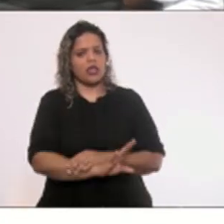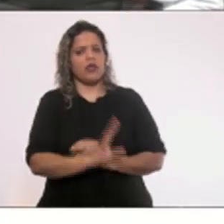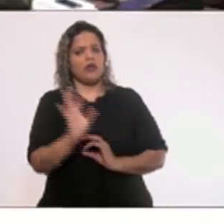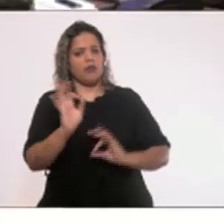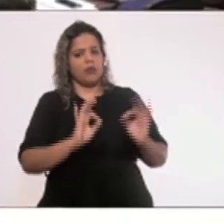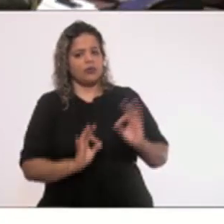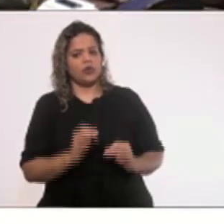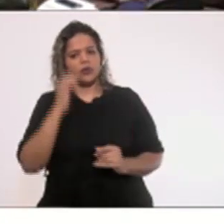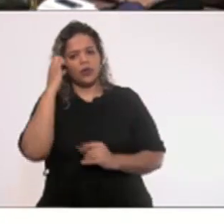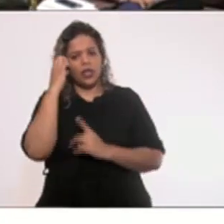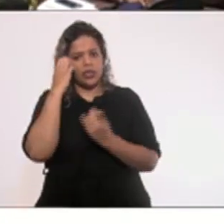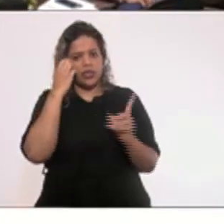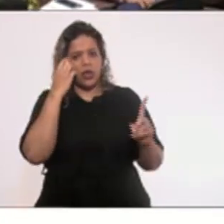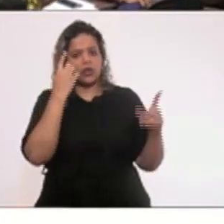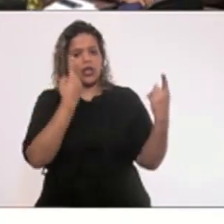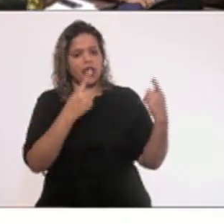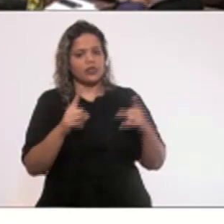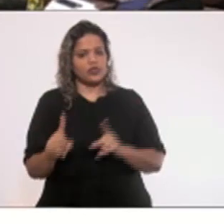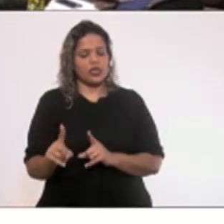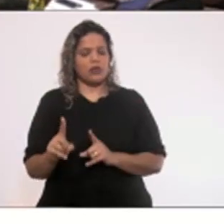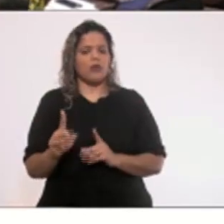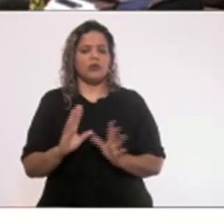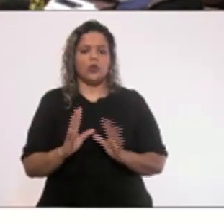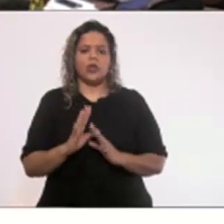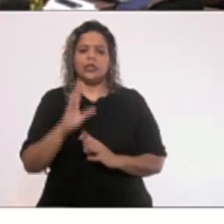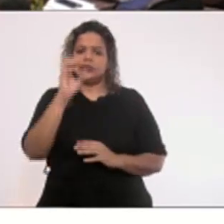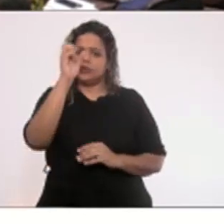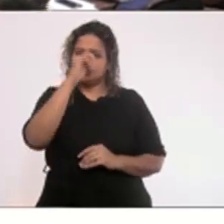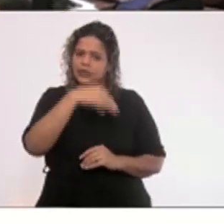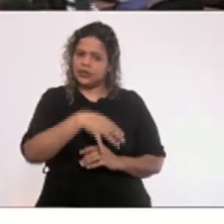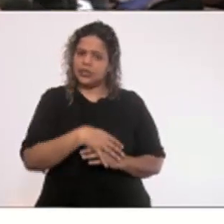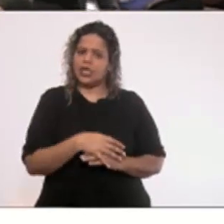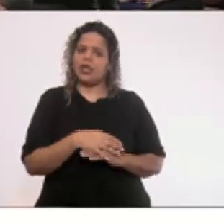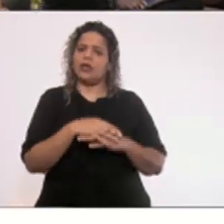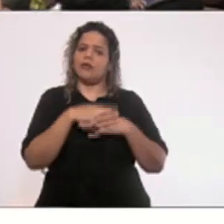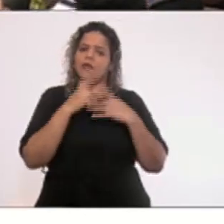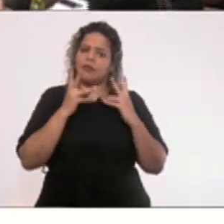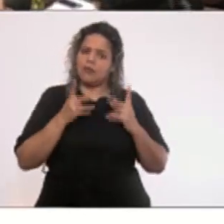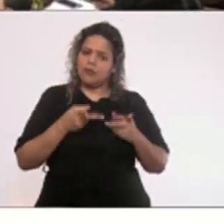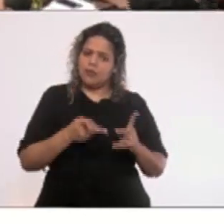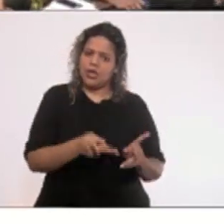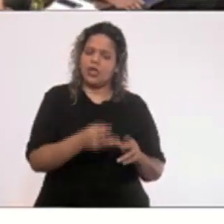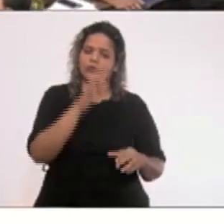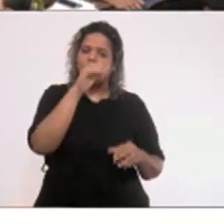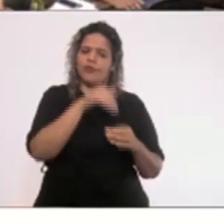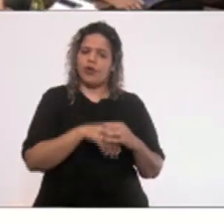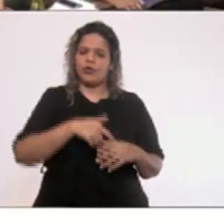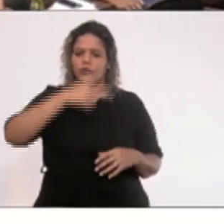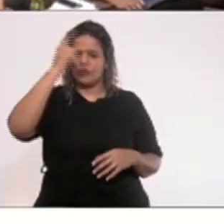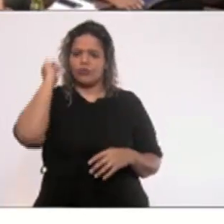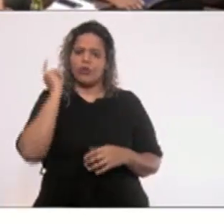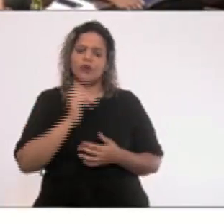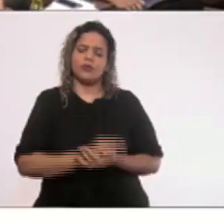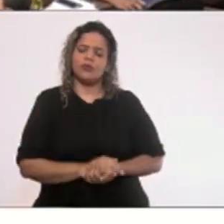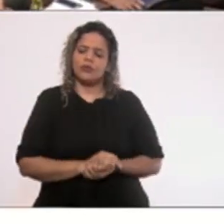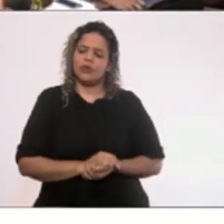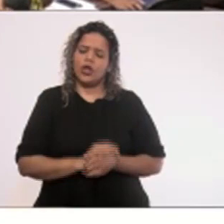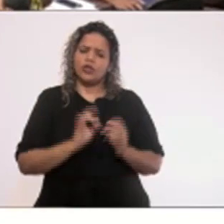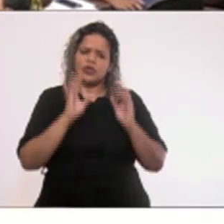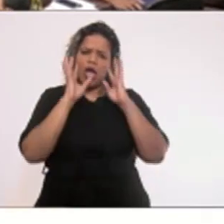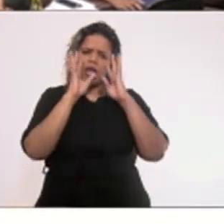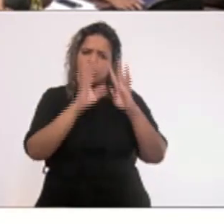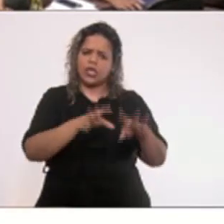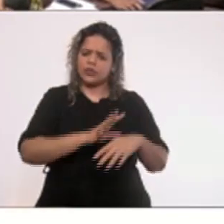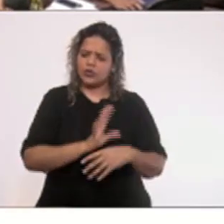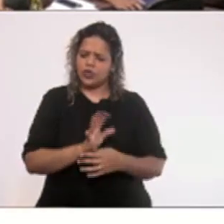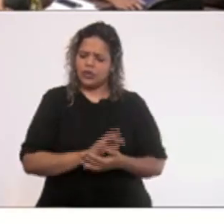com Vossa Excelência, que está rejeitando o projeto. Sim, prevalece o voto do Luiz Paulo. Só chamar a atenção de